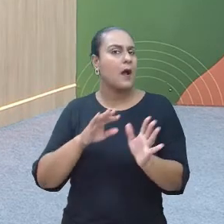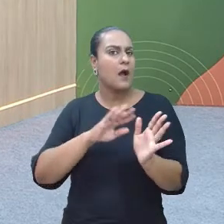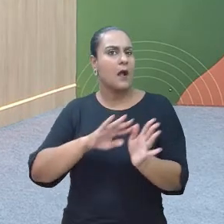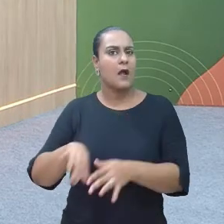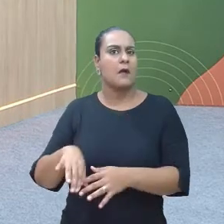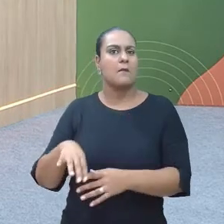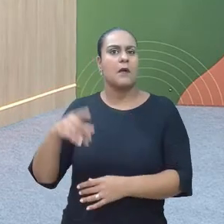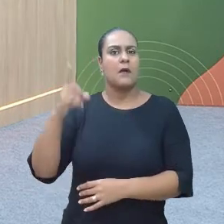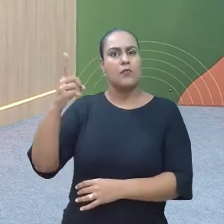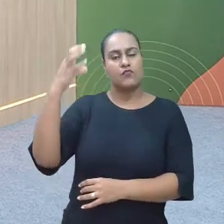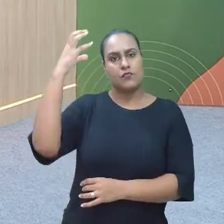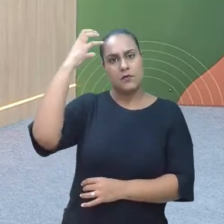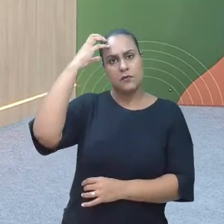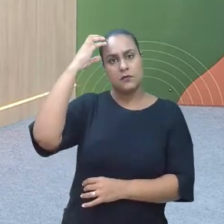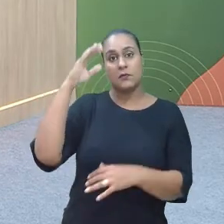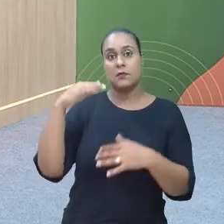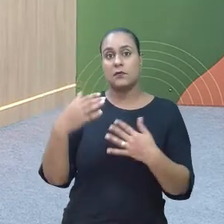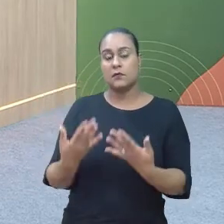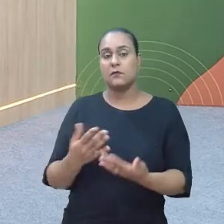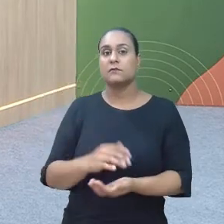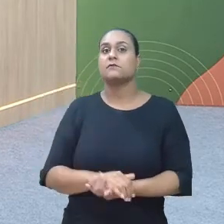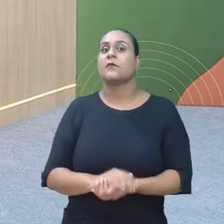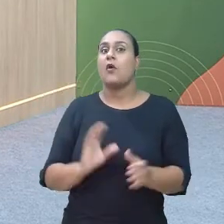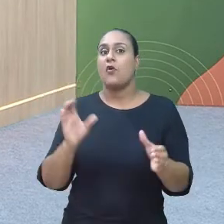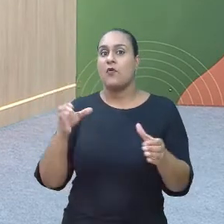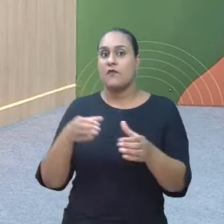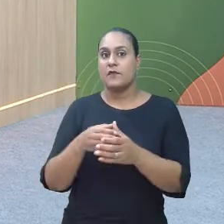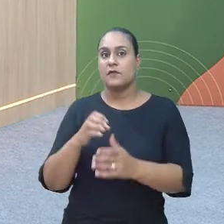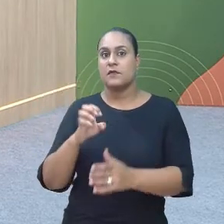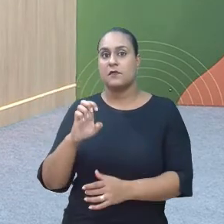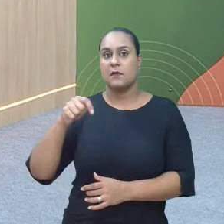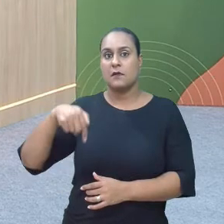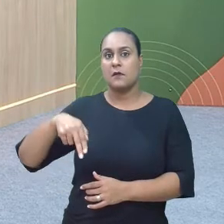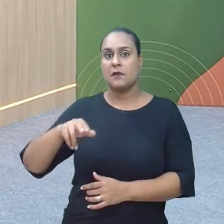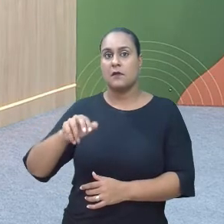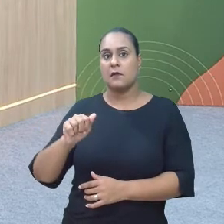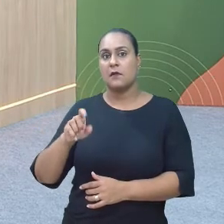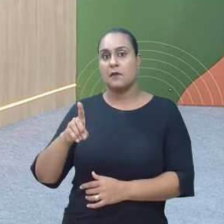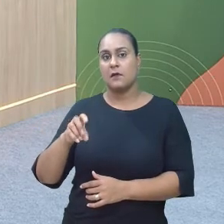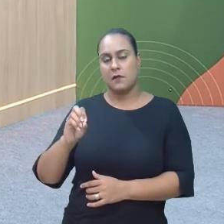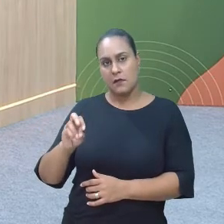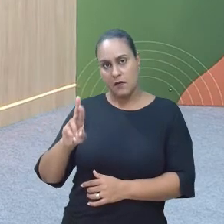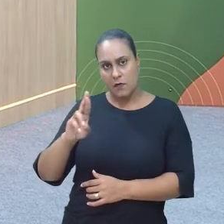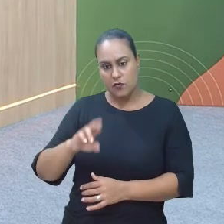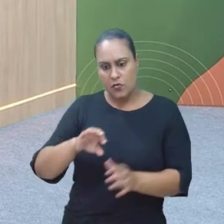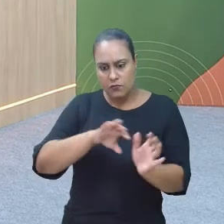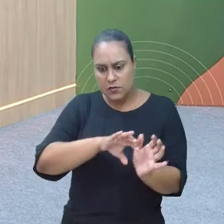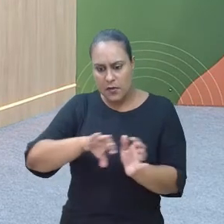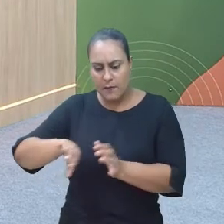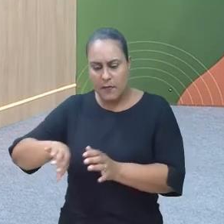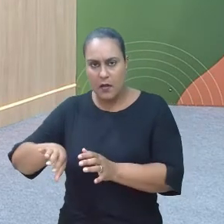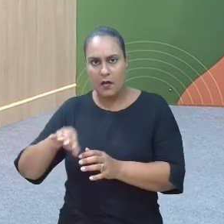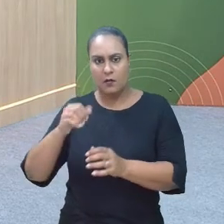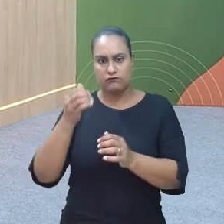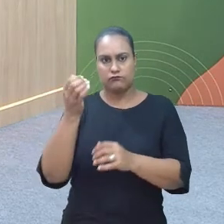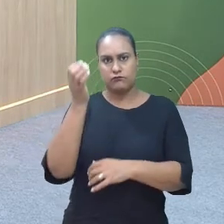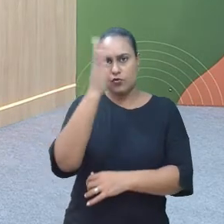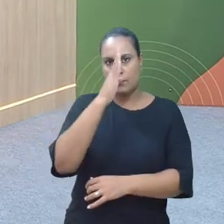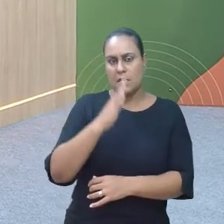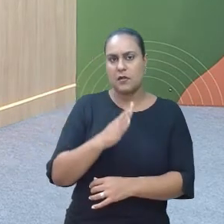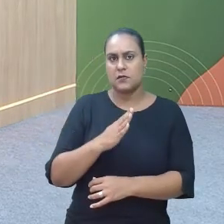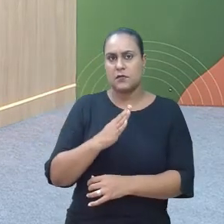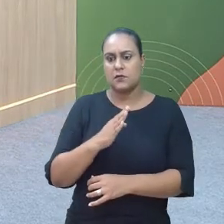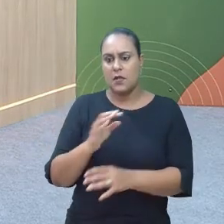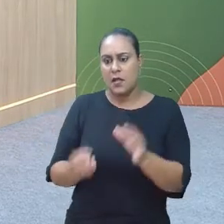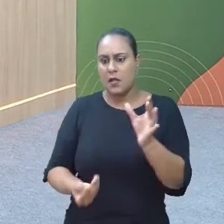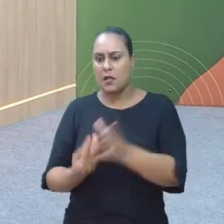caso da Confederação do Equador, chegaram inclusive a se separar por um momento do país, do resto do Brasil, e instaurar uma república,